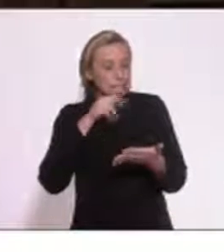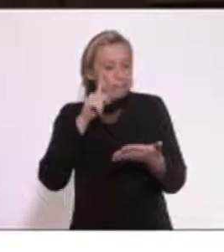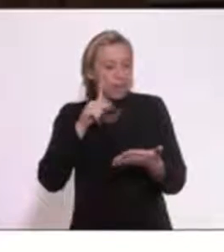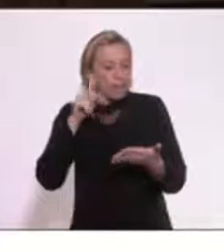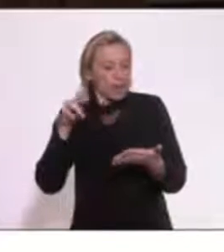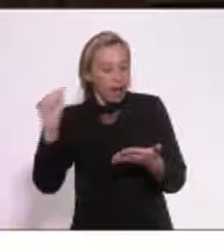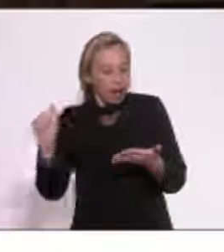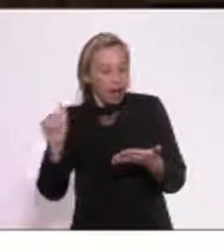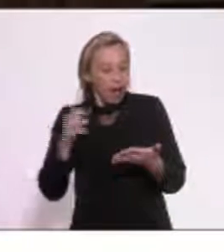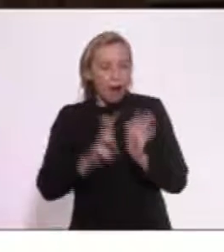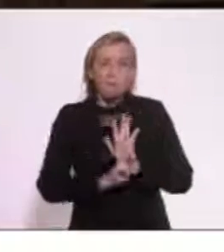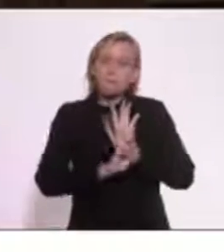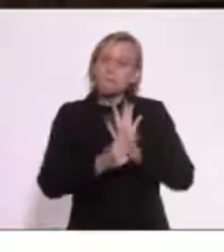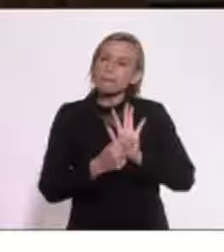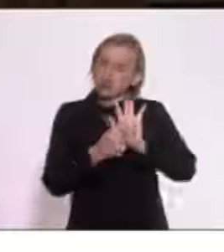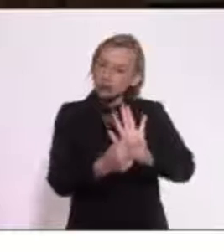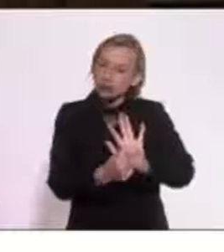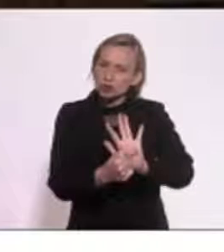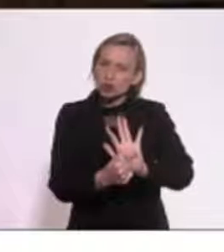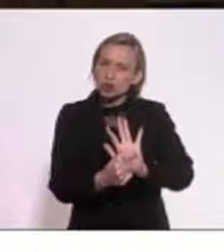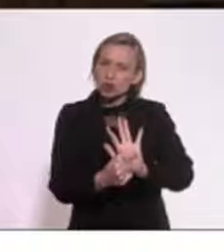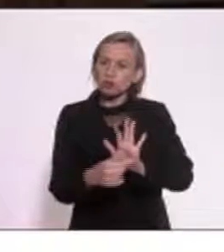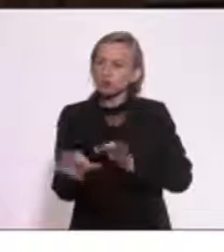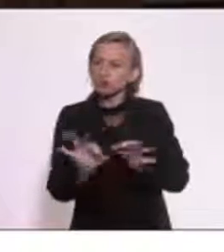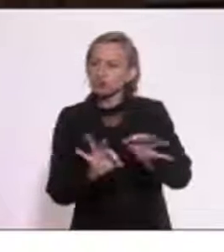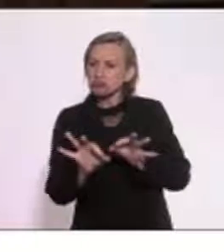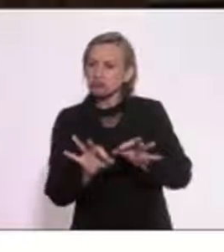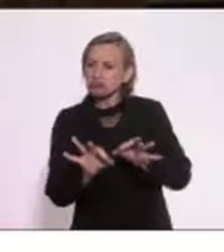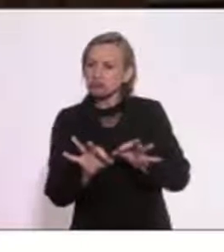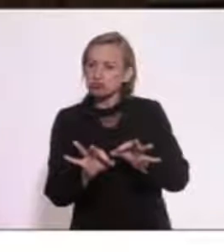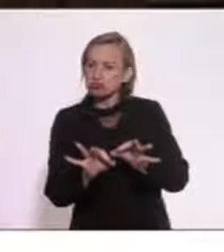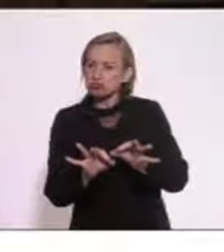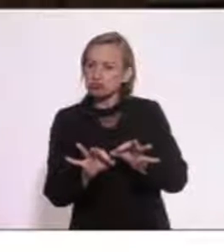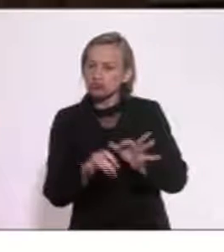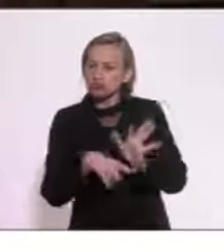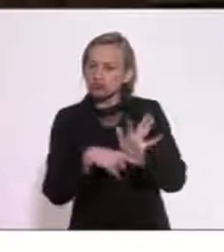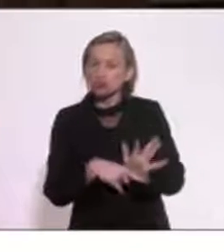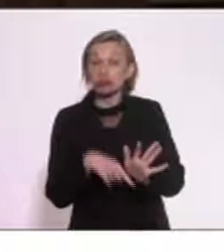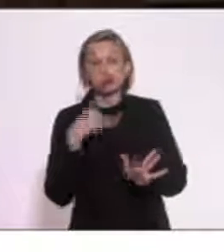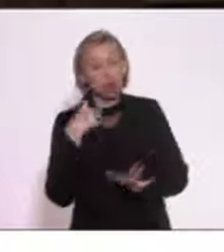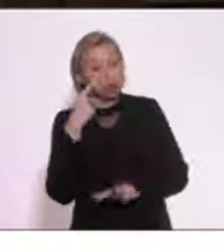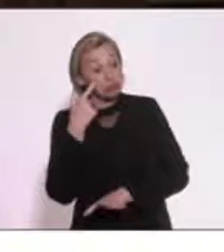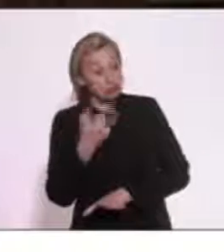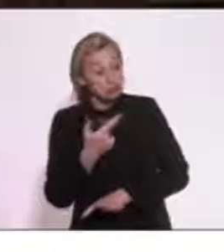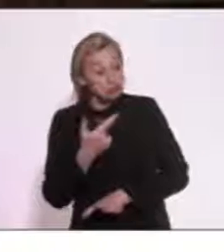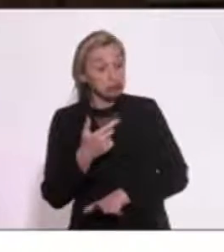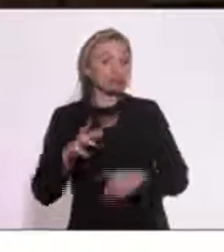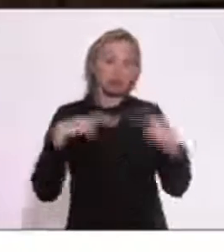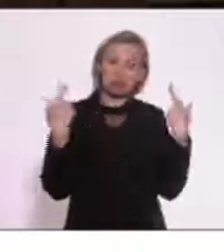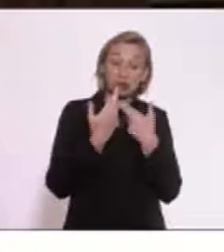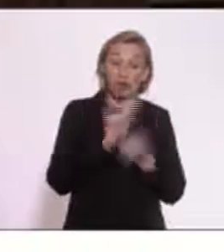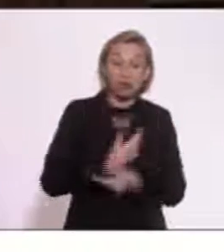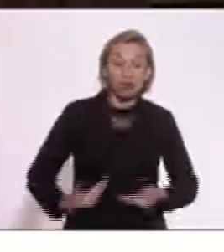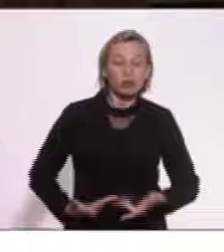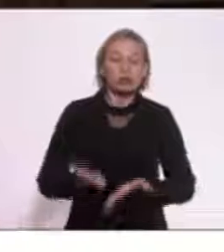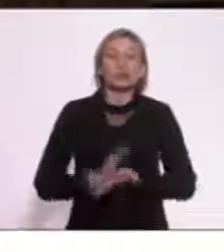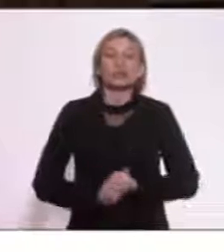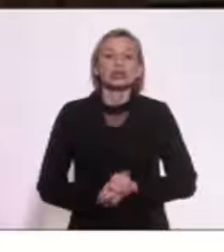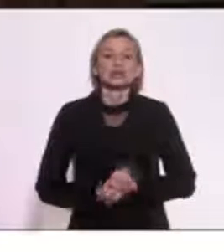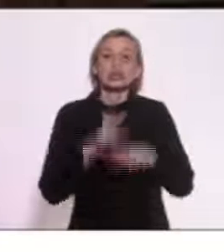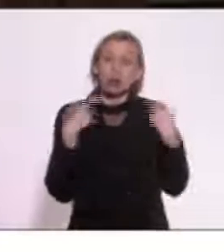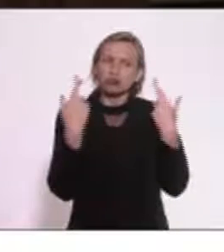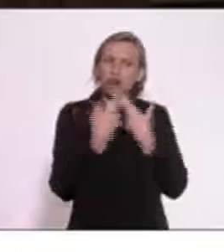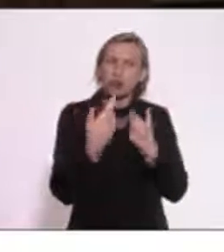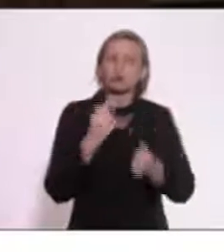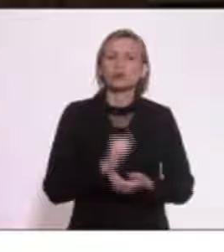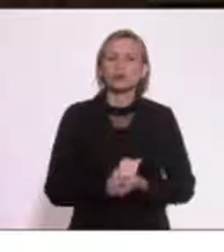PPA apresentou um plano de investimentos. Eu mesma tive a oportunidade de participar da audiência pública, da